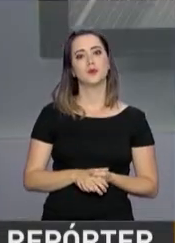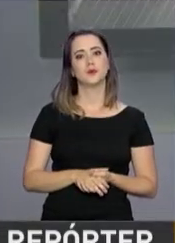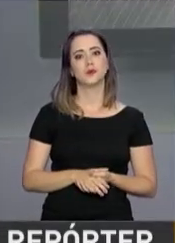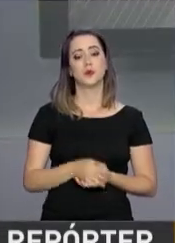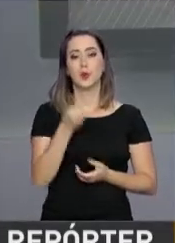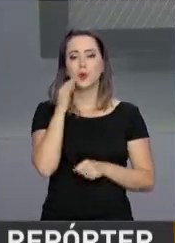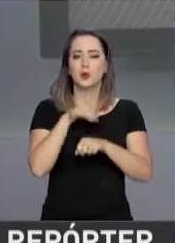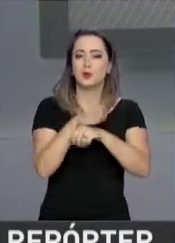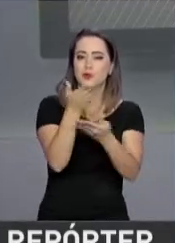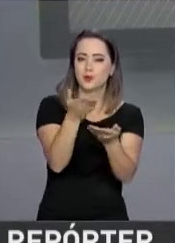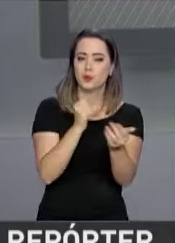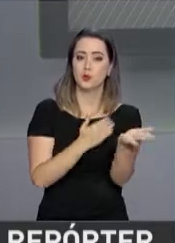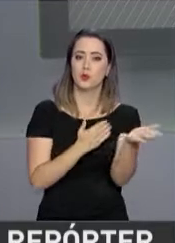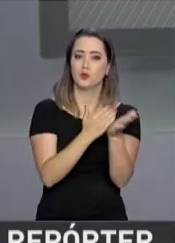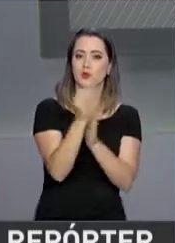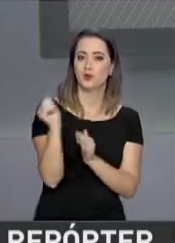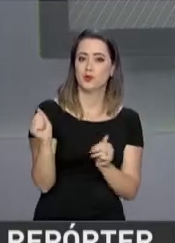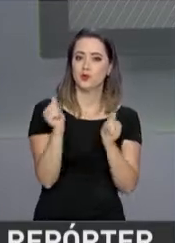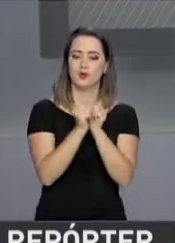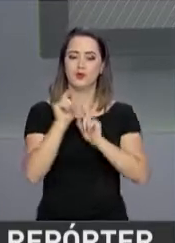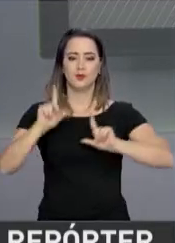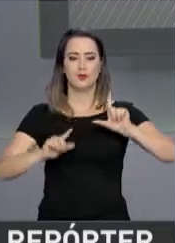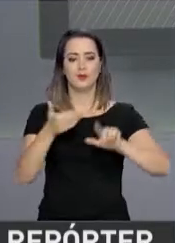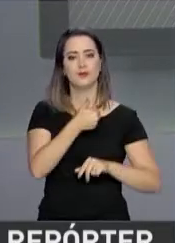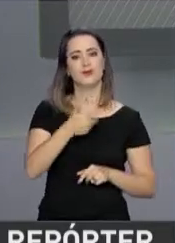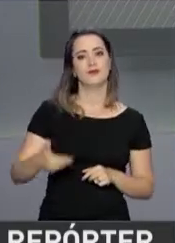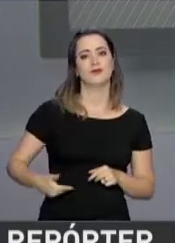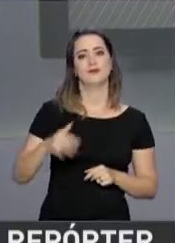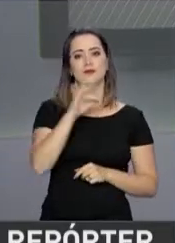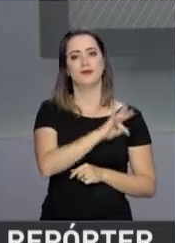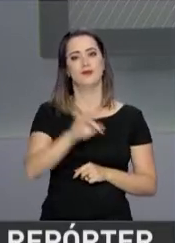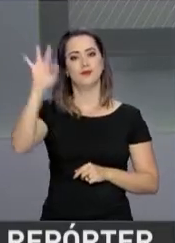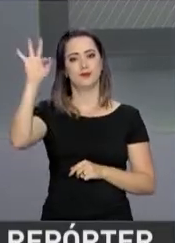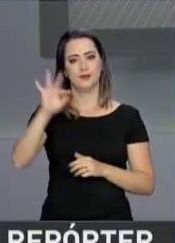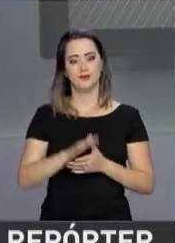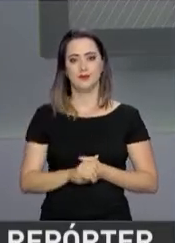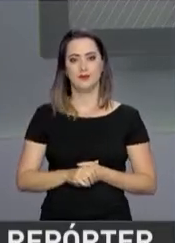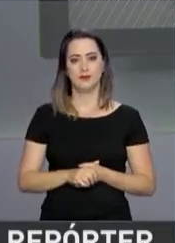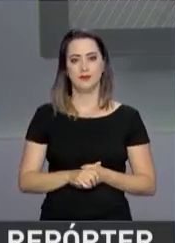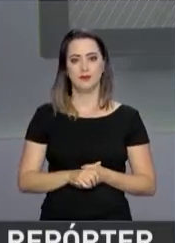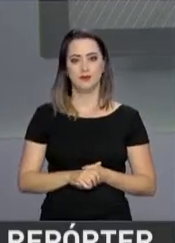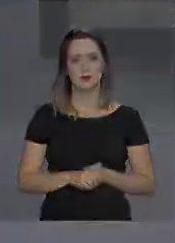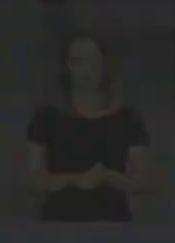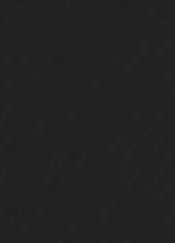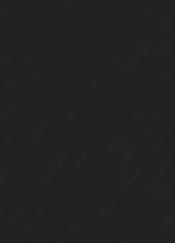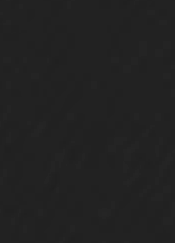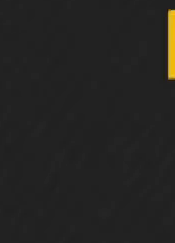uma ótima noite pra você e continue com a gente na nbr a tv do governo federal